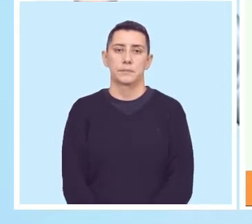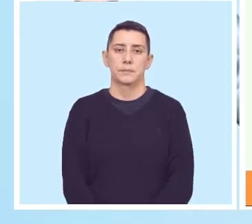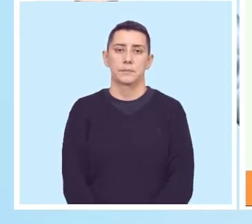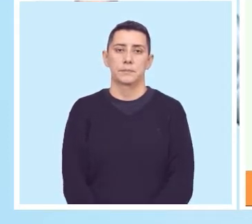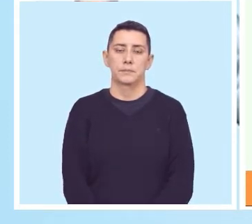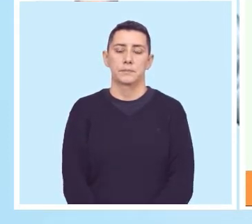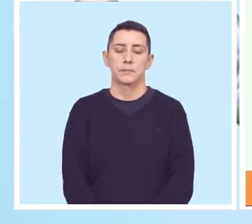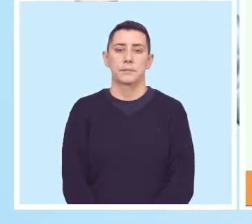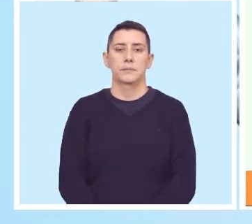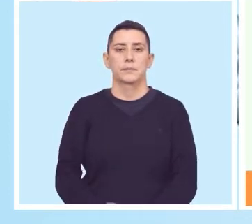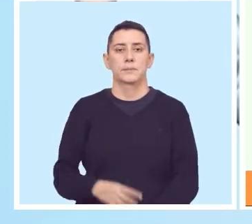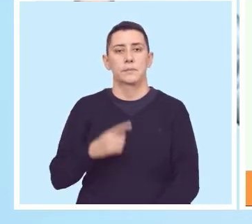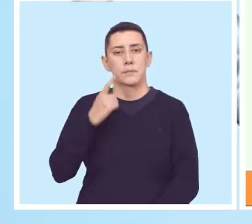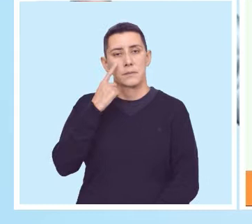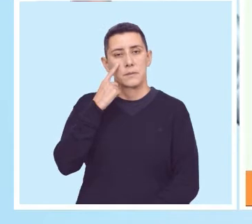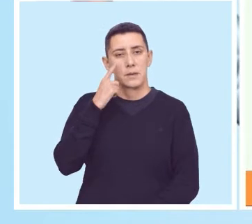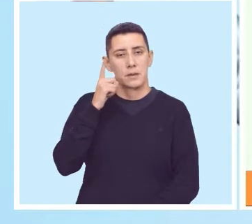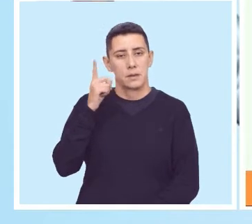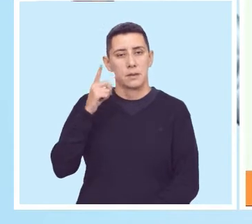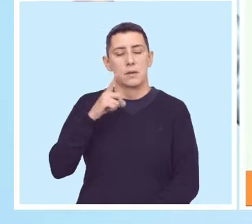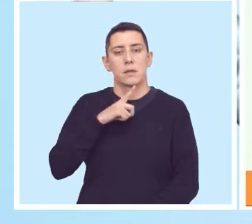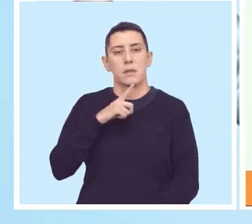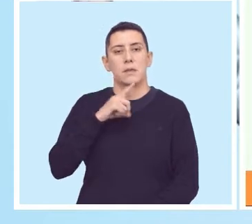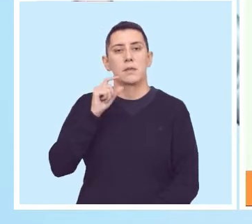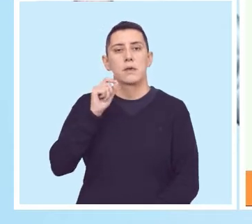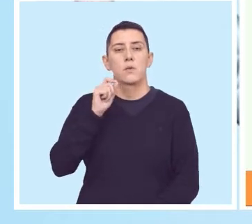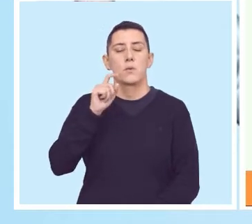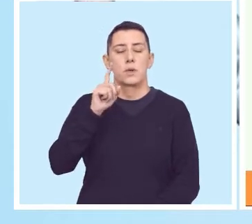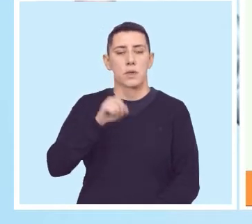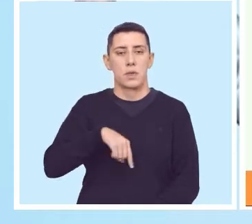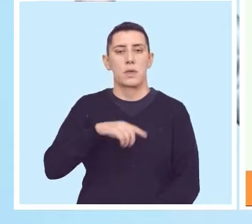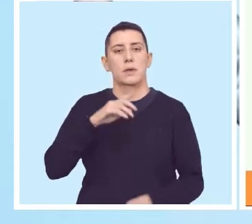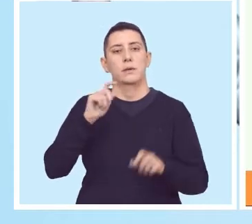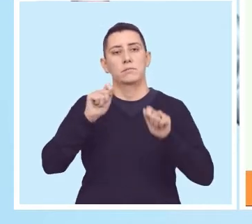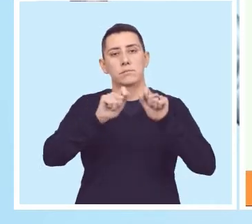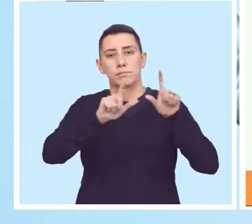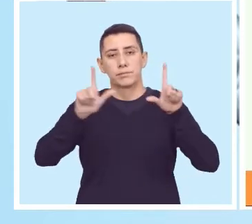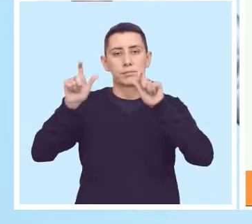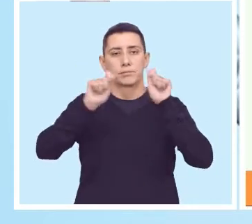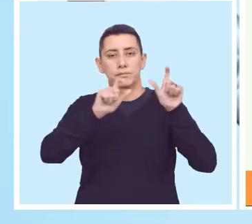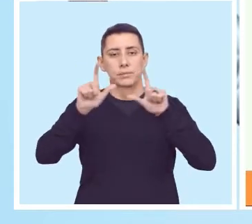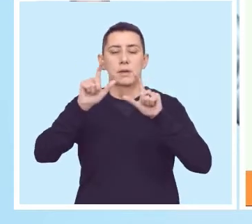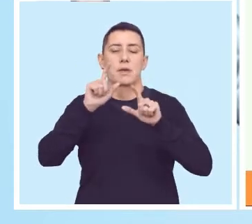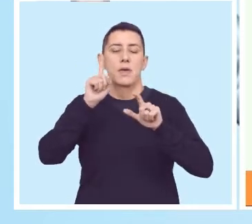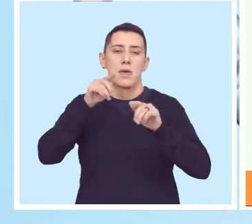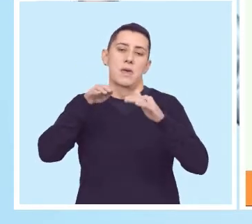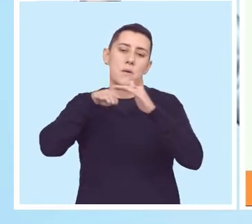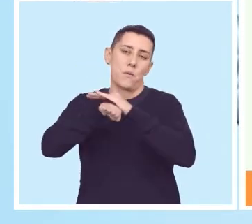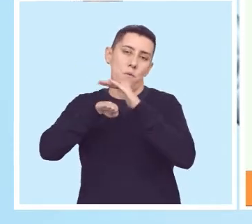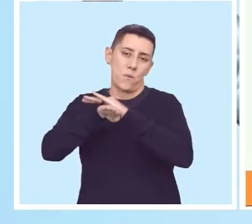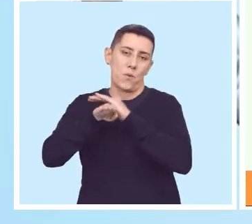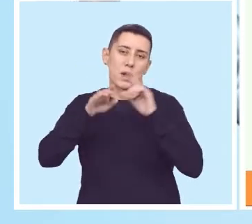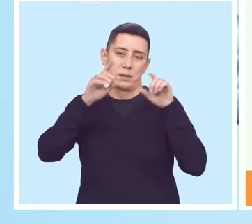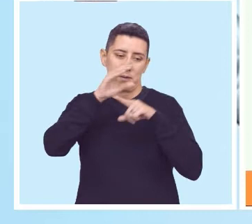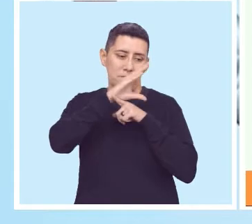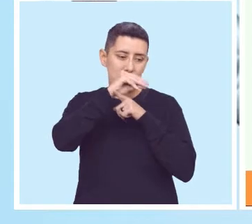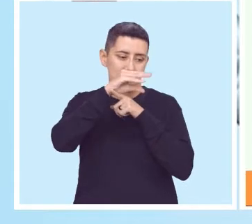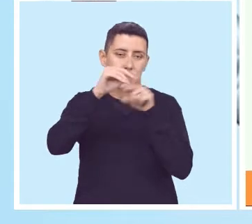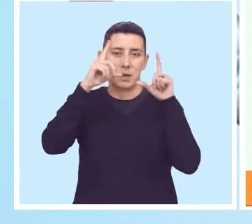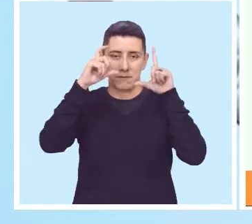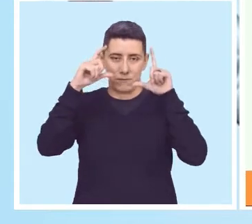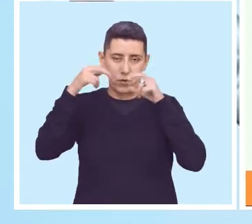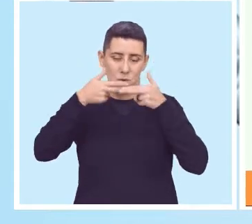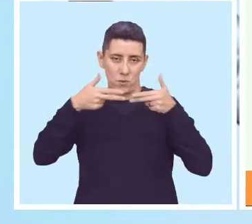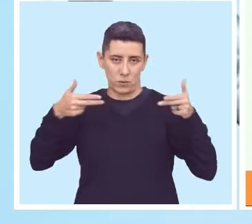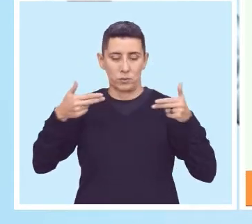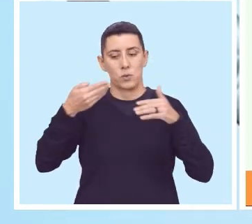Aqui nós temos já a parte da submissão das imagens, né? Então, nesse ponto aqui é